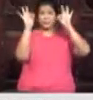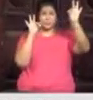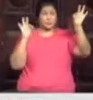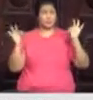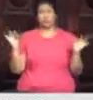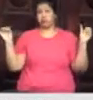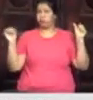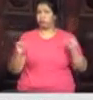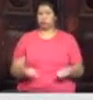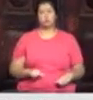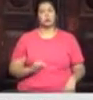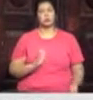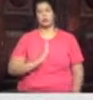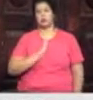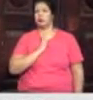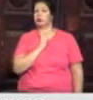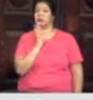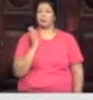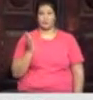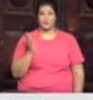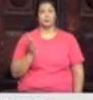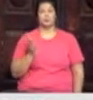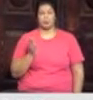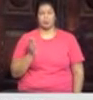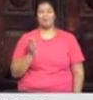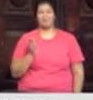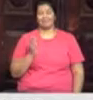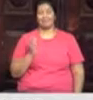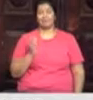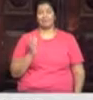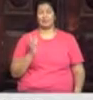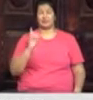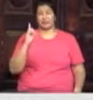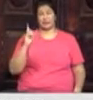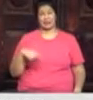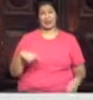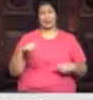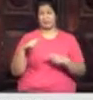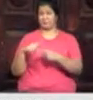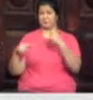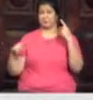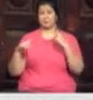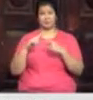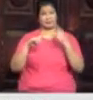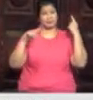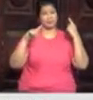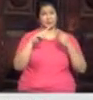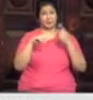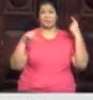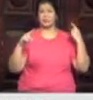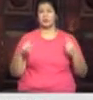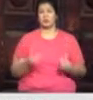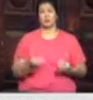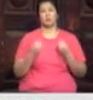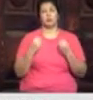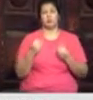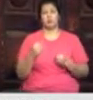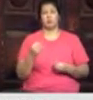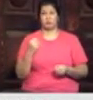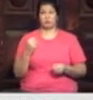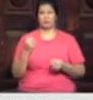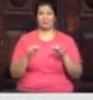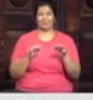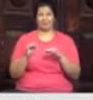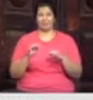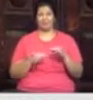é um quadro de precarização absolutamente incompatível com o papel estratégico